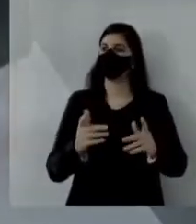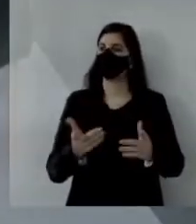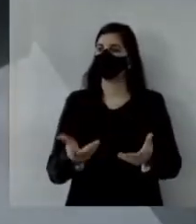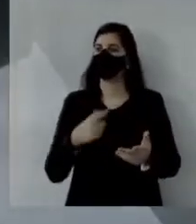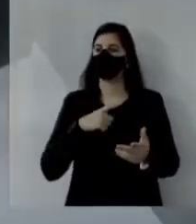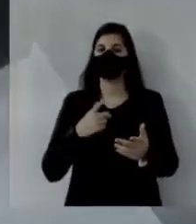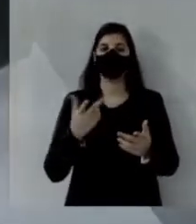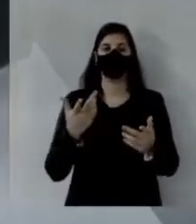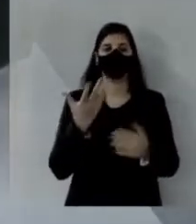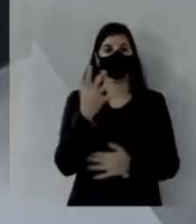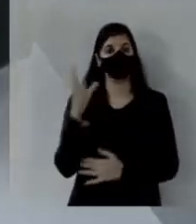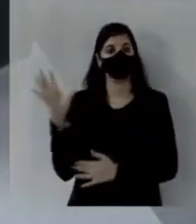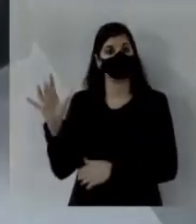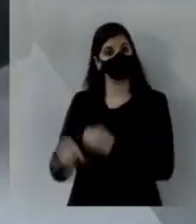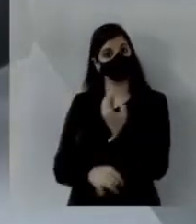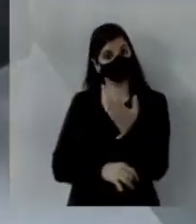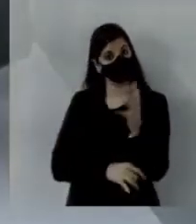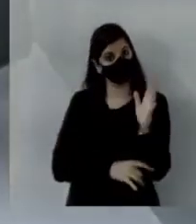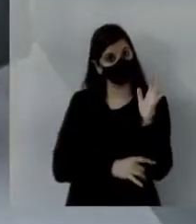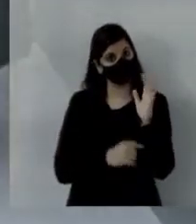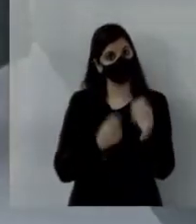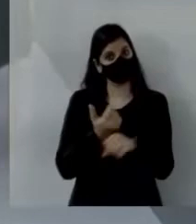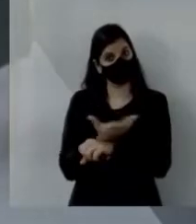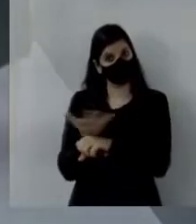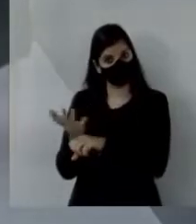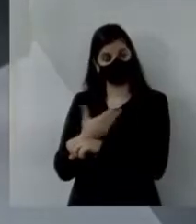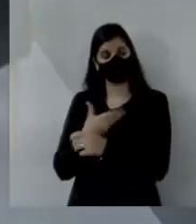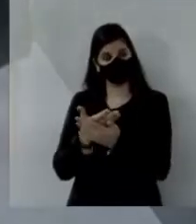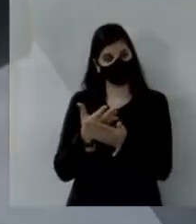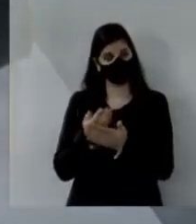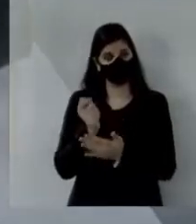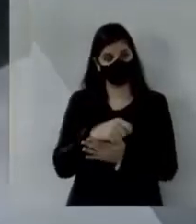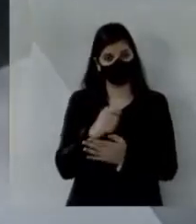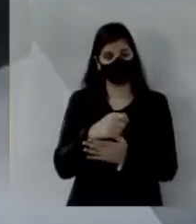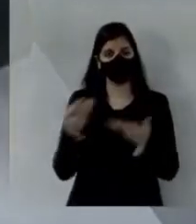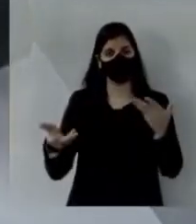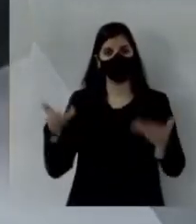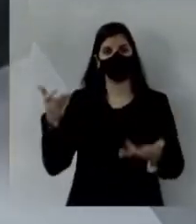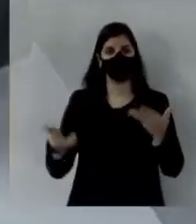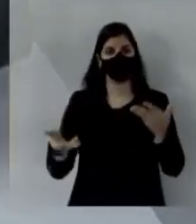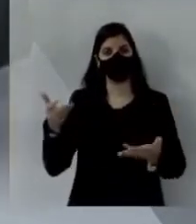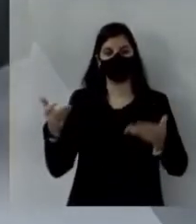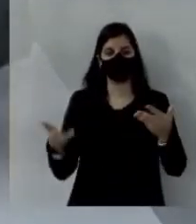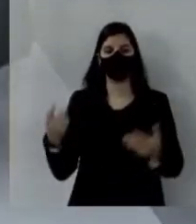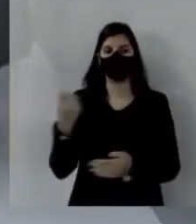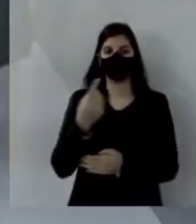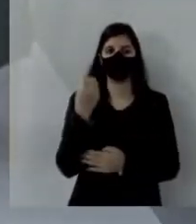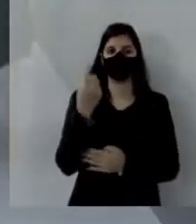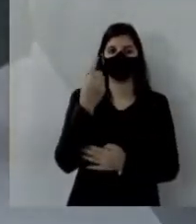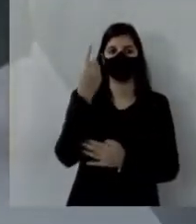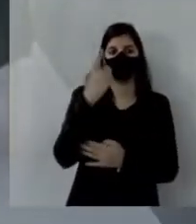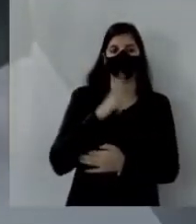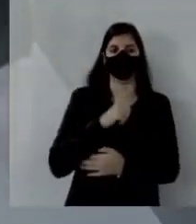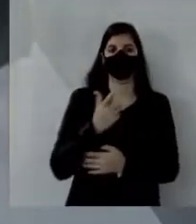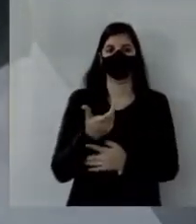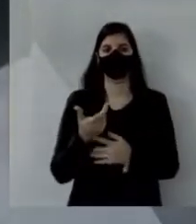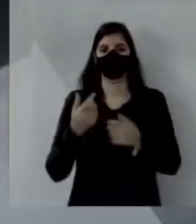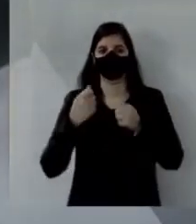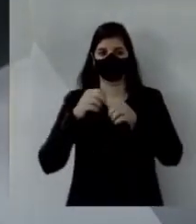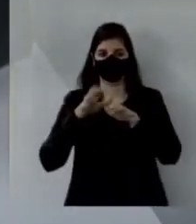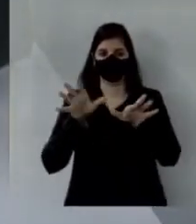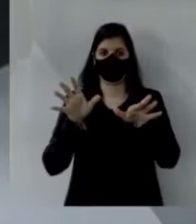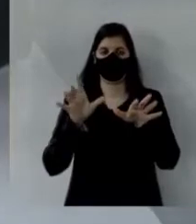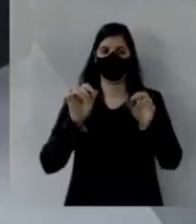A vegetação, então a gente tem como fazer um estudo, né? De proporção, de altura. A distribuição, como a gente colocou,